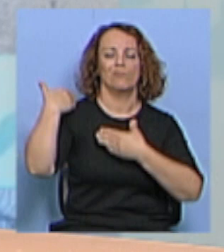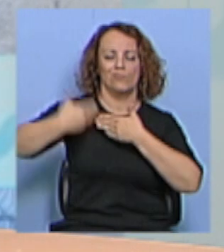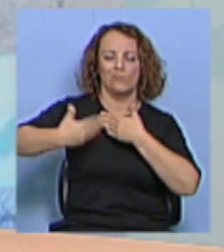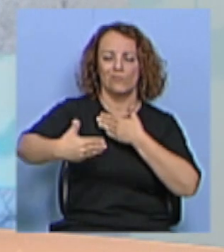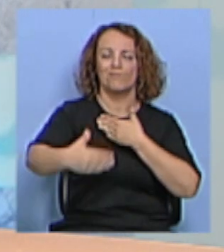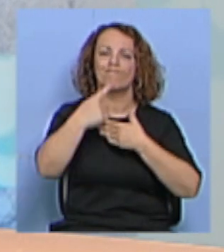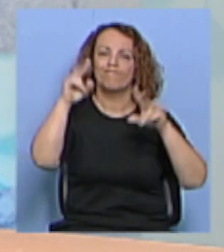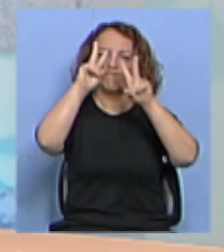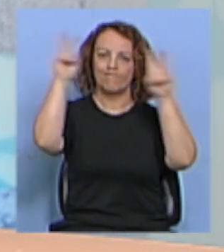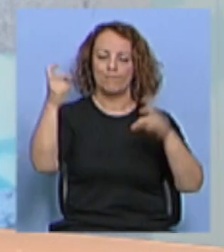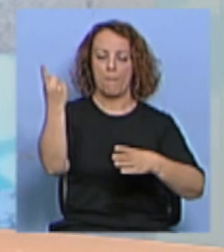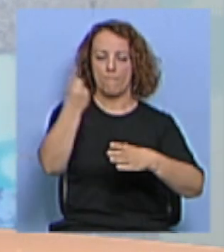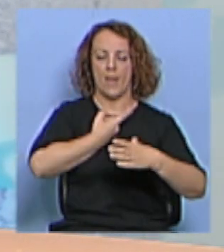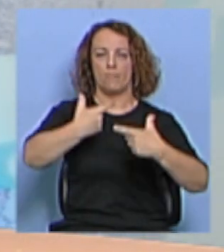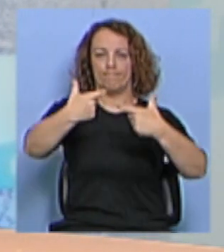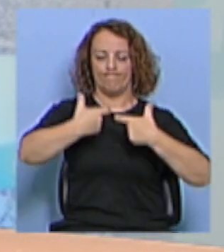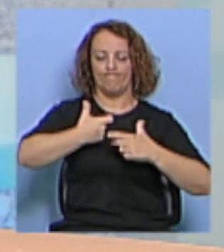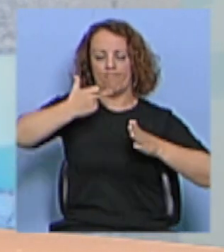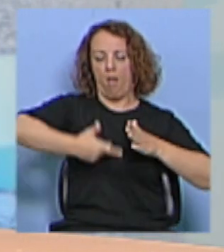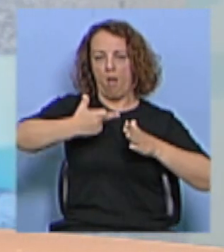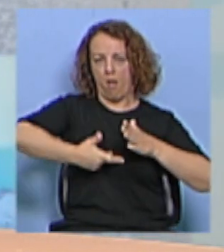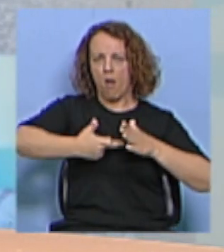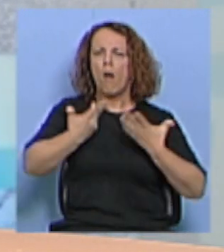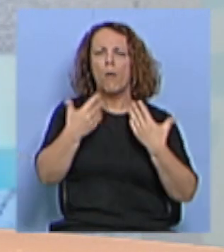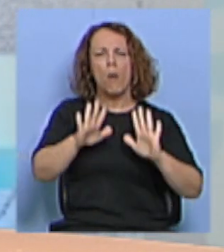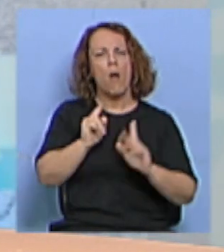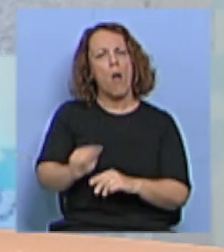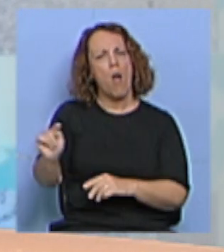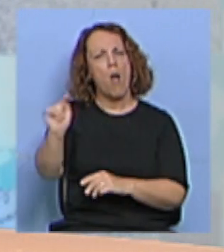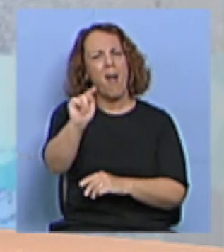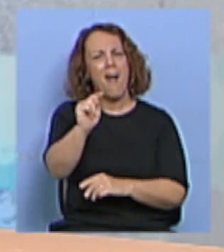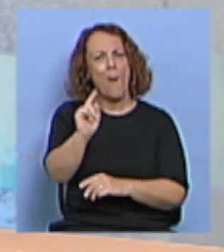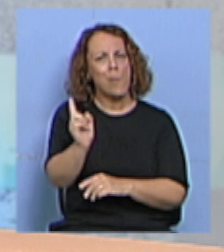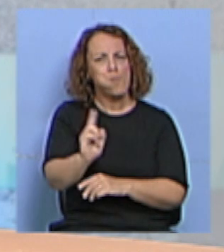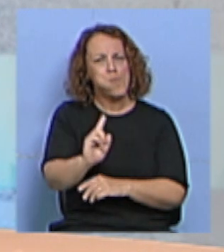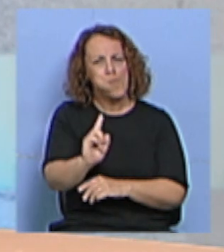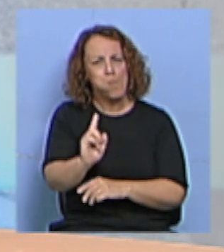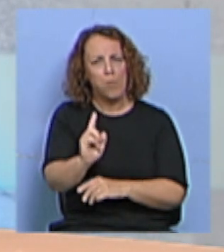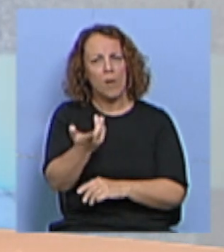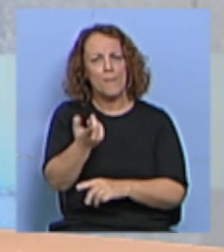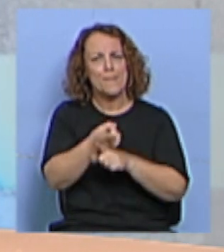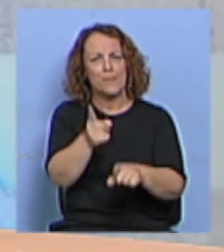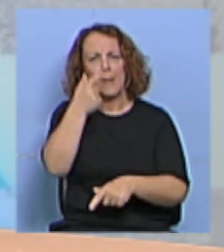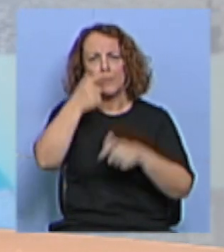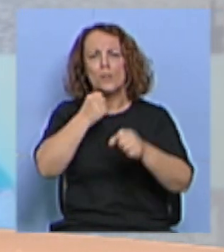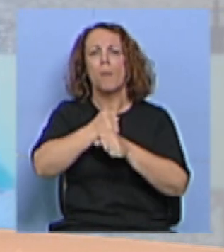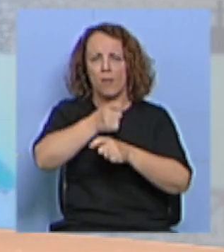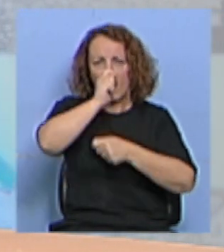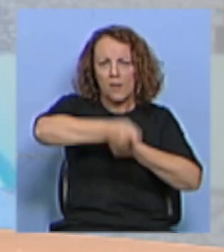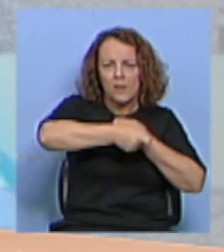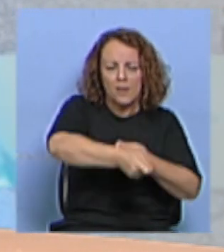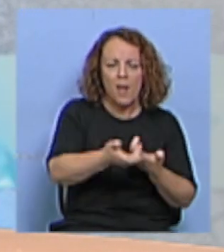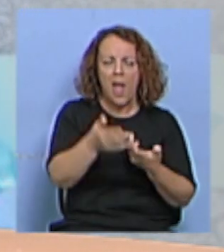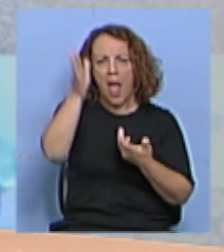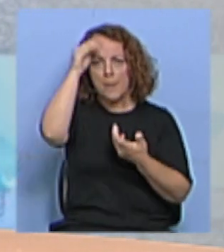do confinamento em muitas realidades destas não faz muito sentido, porque as pessoas trabalham na agricultura, cuidam